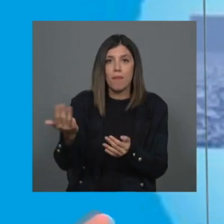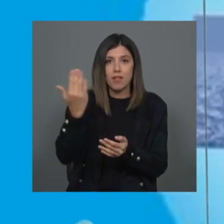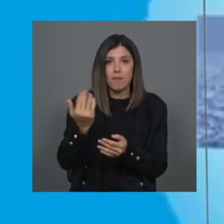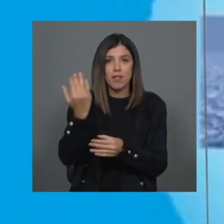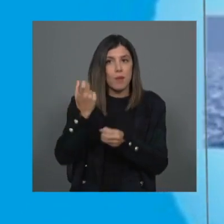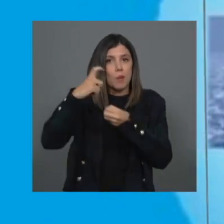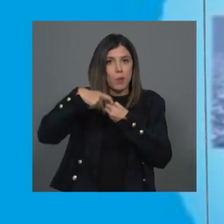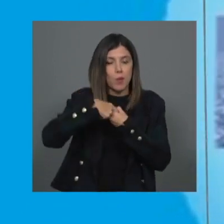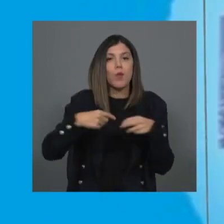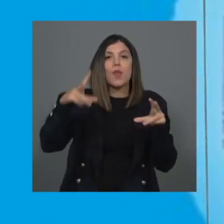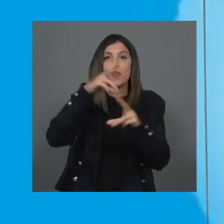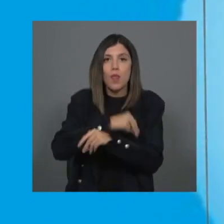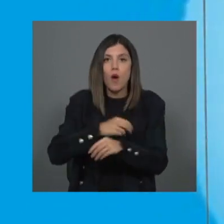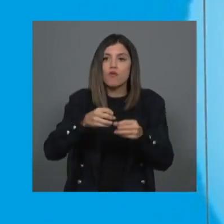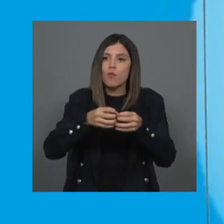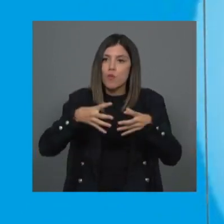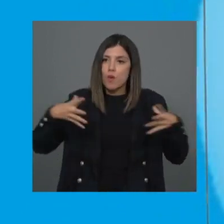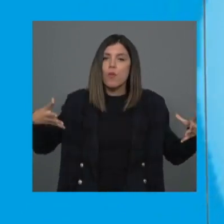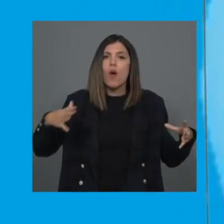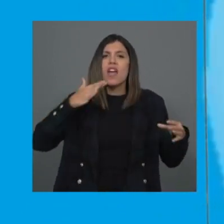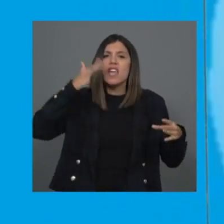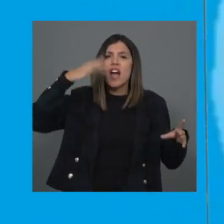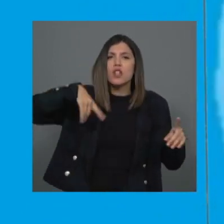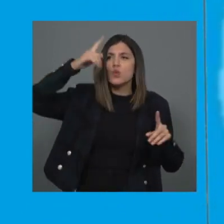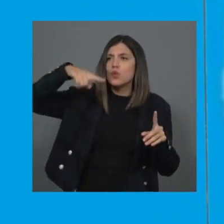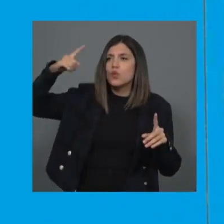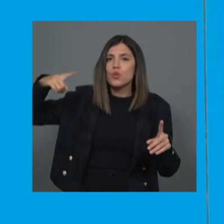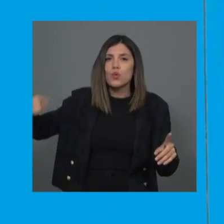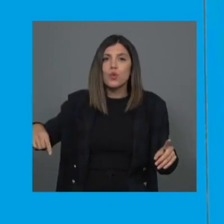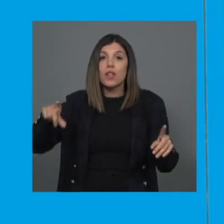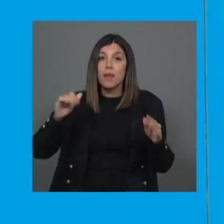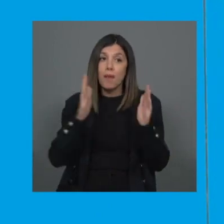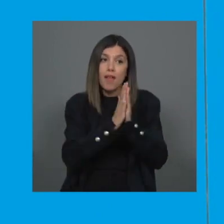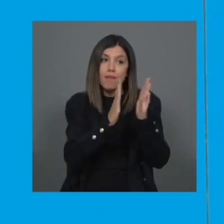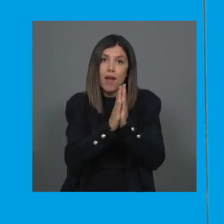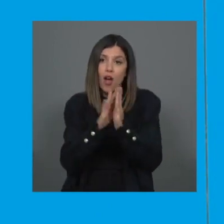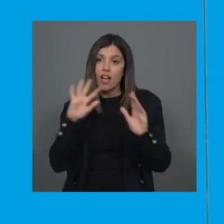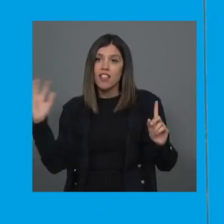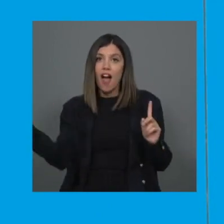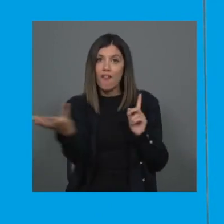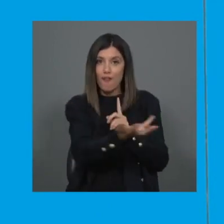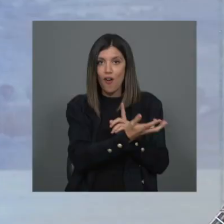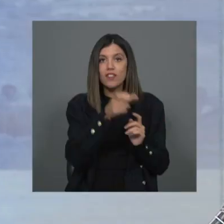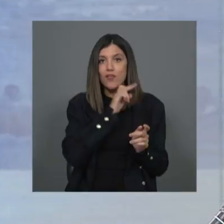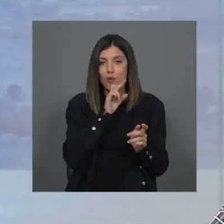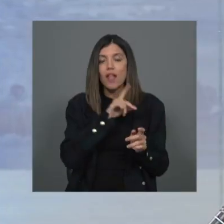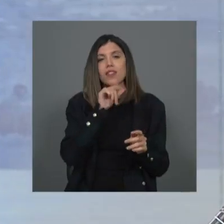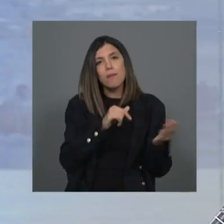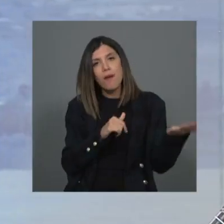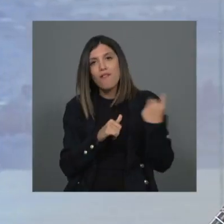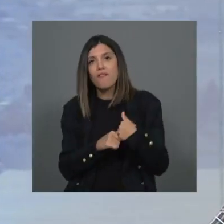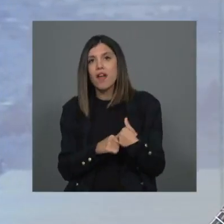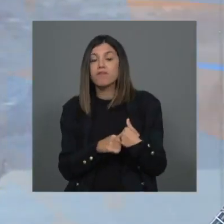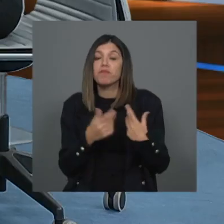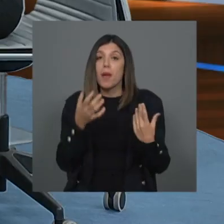latitude bastante grande de idades. Tendo paróquias também ali à volta, onde se inscrevem. Quem quiser participar,